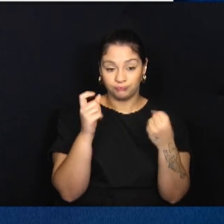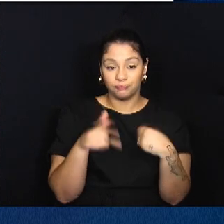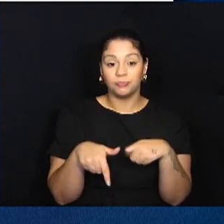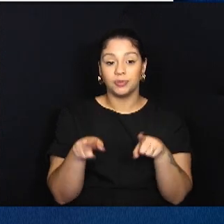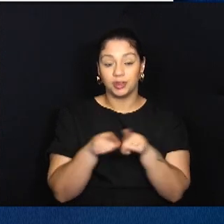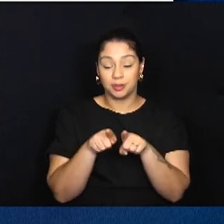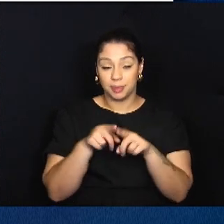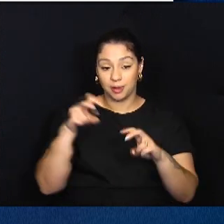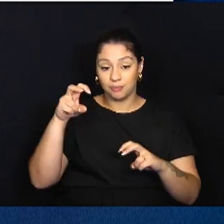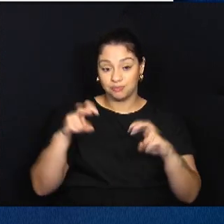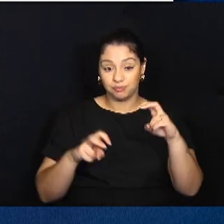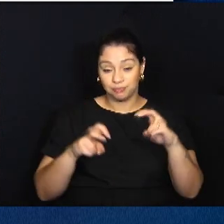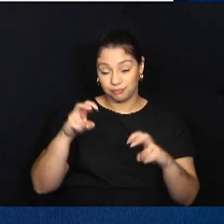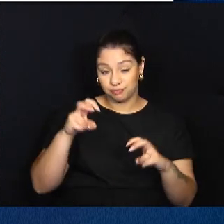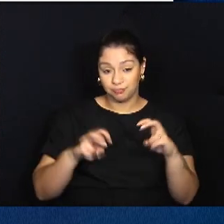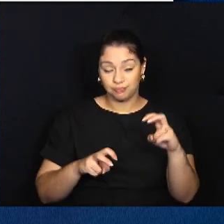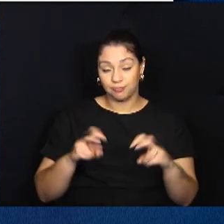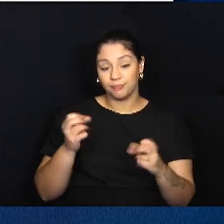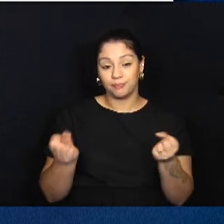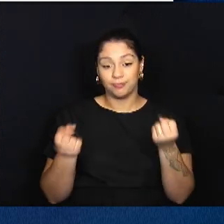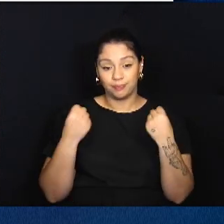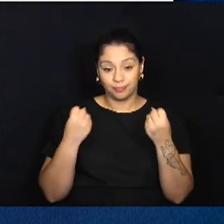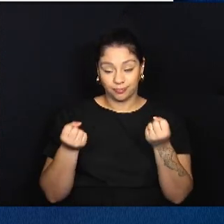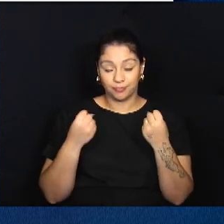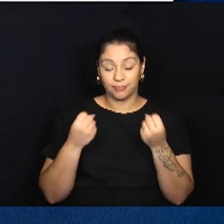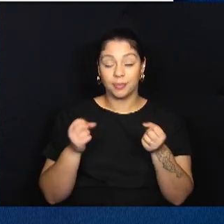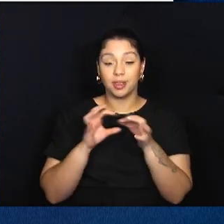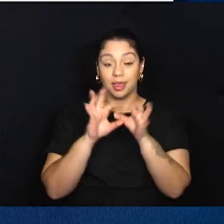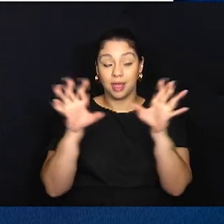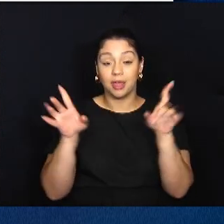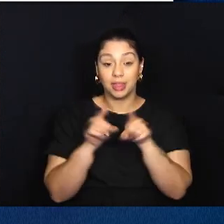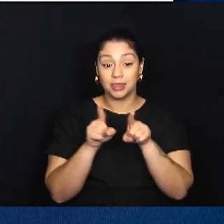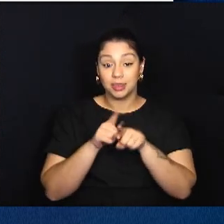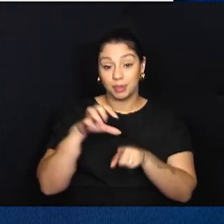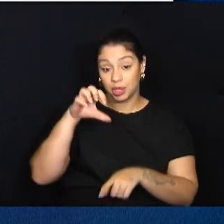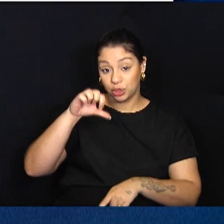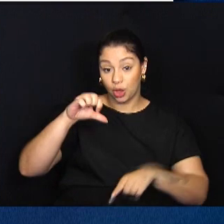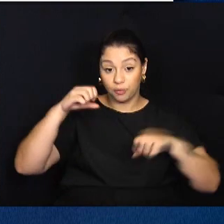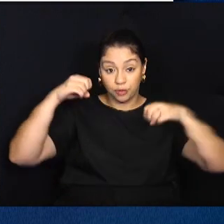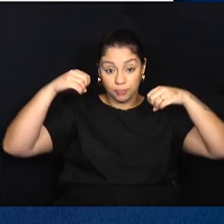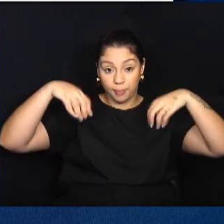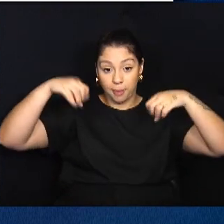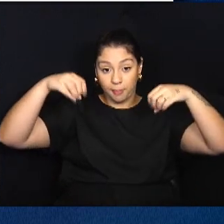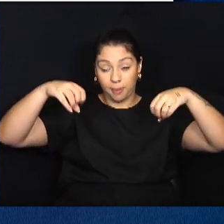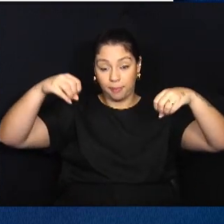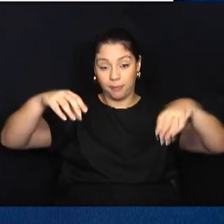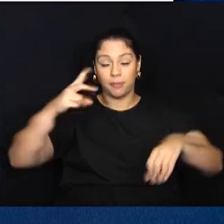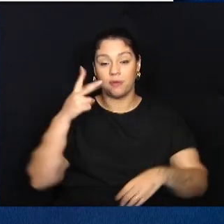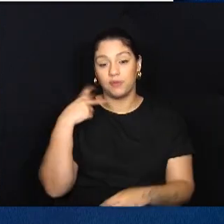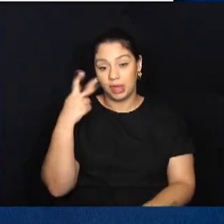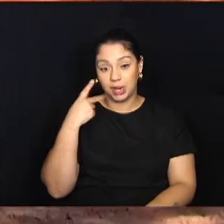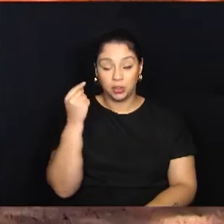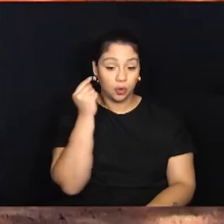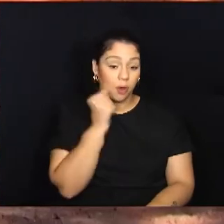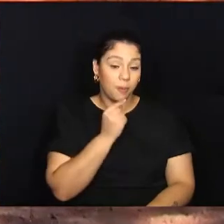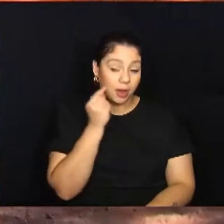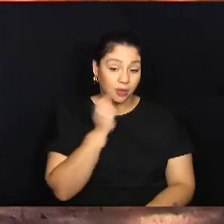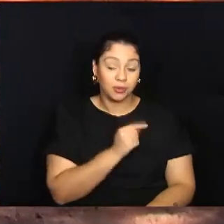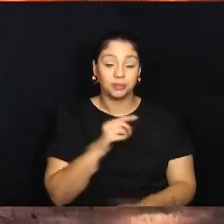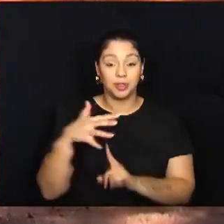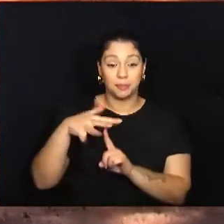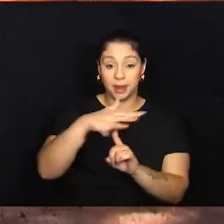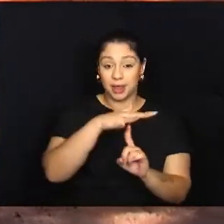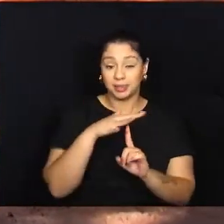playground, academia ao ar livre, além de nova iluminação no espaço. Segundo Marcelo Silva, a praça necessitava